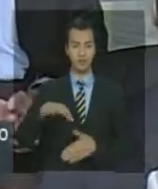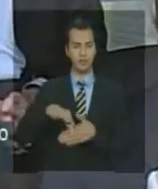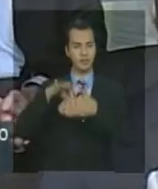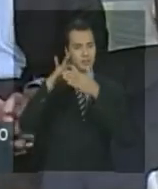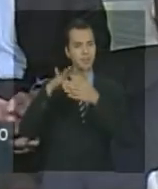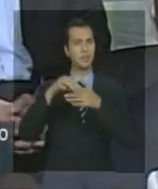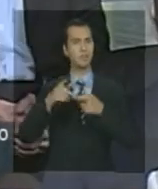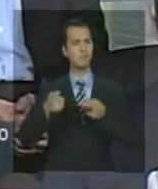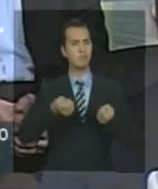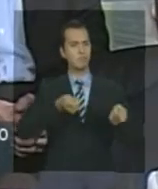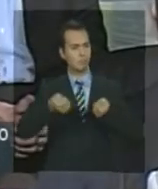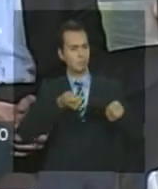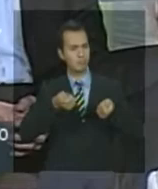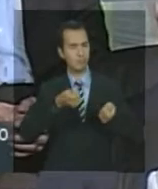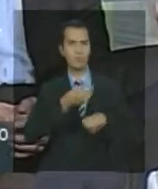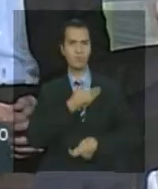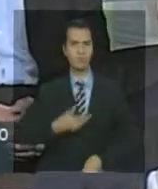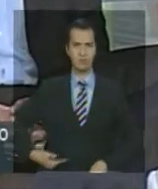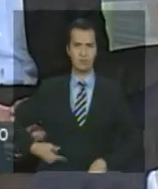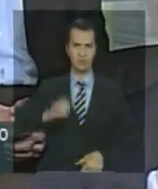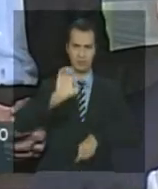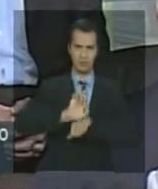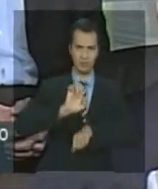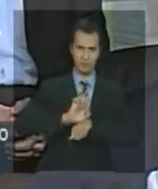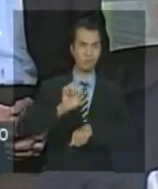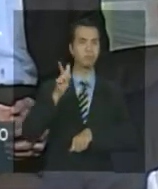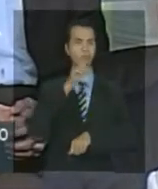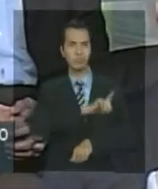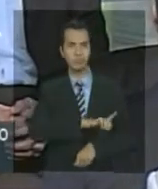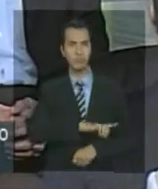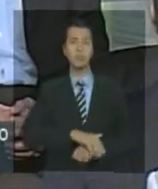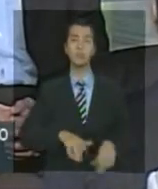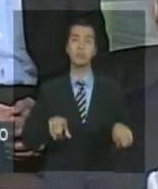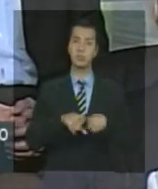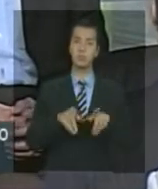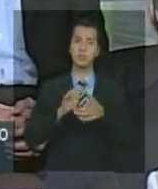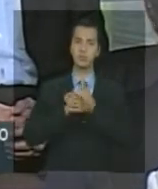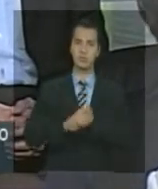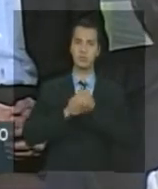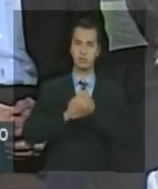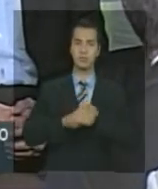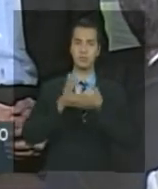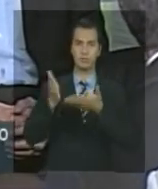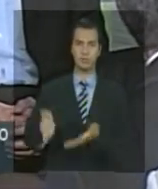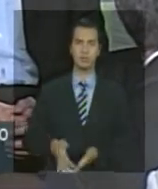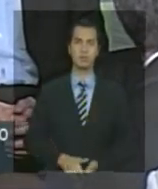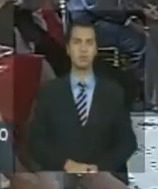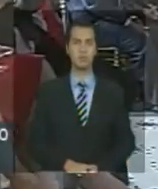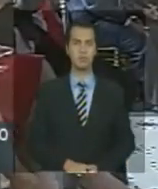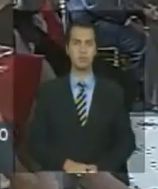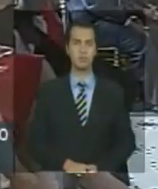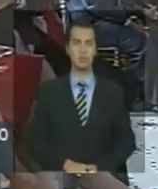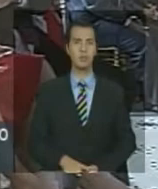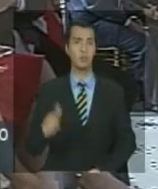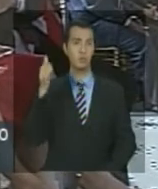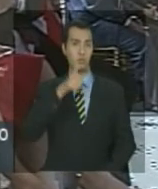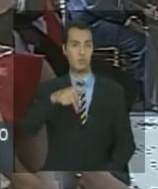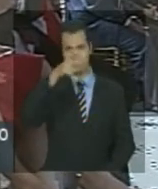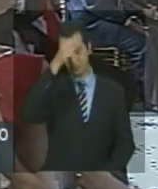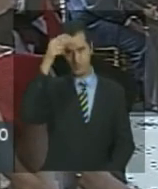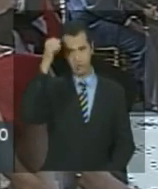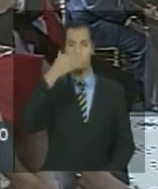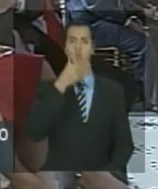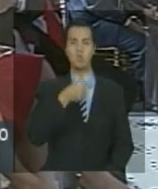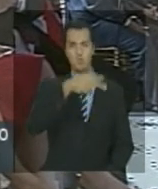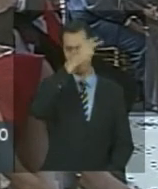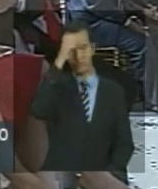articulação com o governo do Estado. Queria cumprimentar também as prefeitas e os